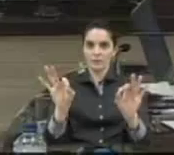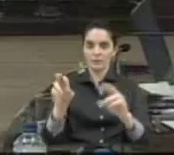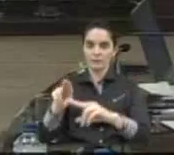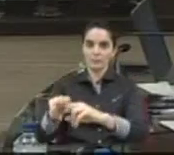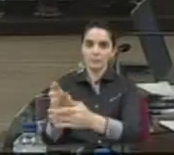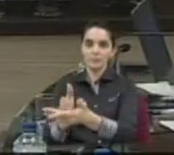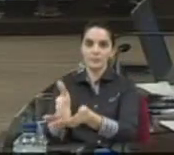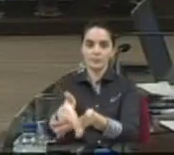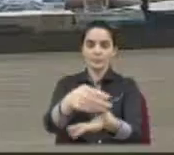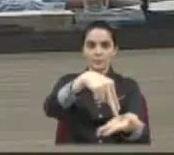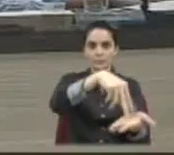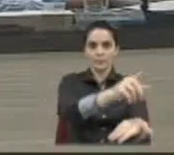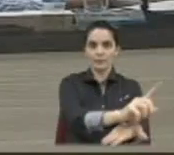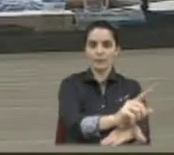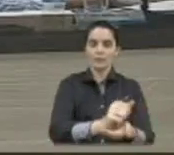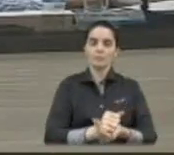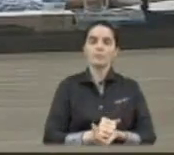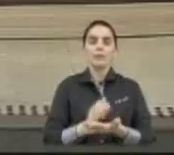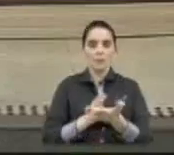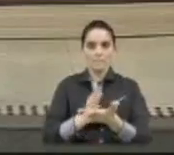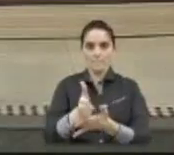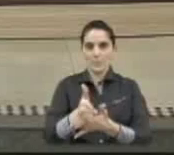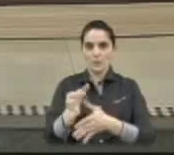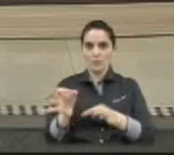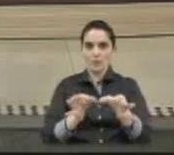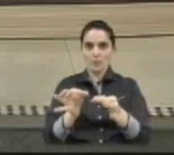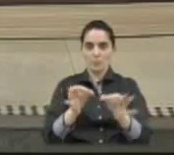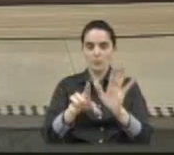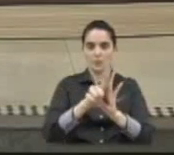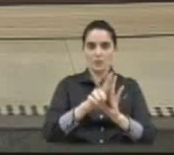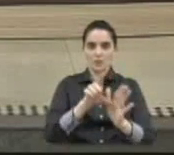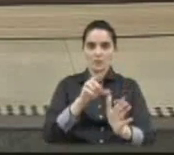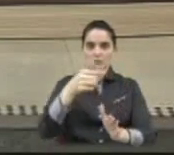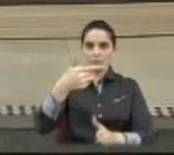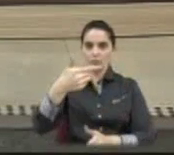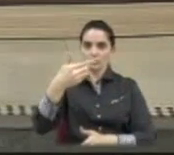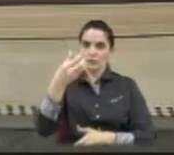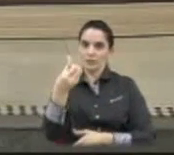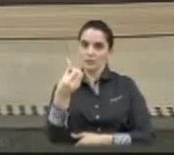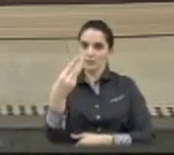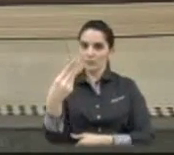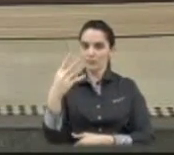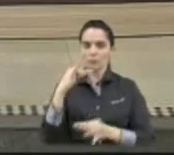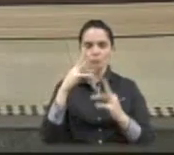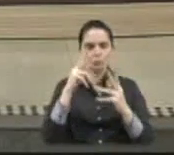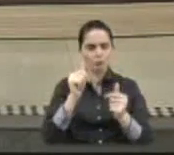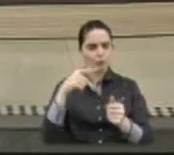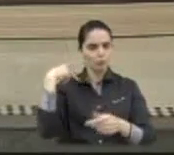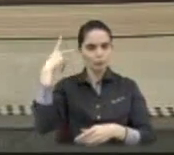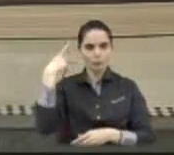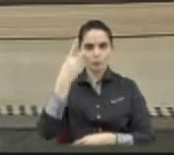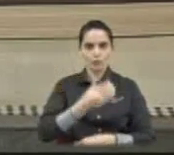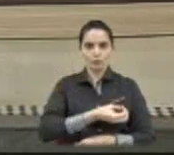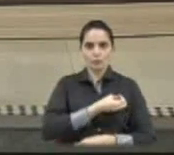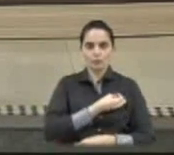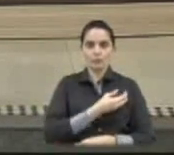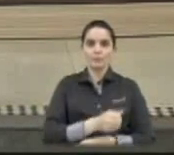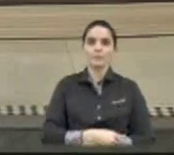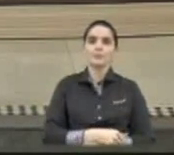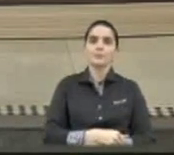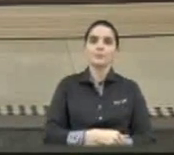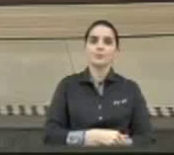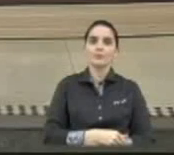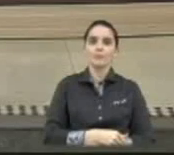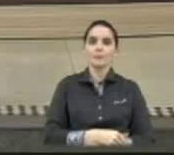simbólica. Sentados aprovam, de pé rejeitam. Está aprovado o projeto de lei 263 por todos os senhores vereadores. O